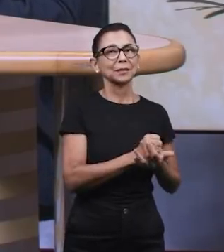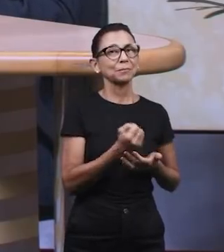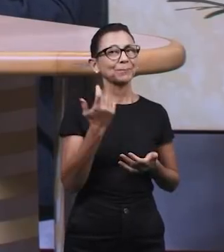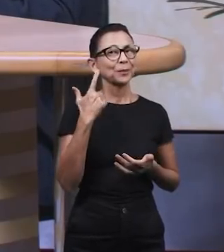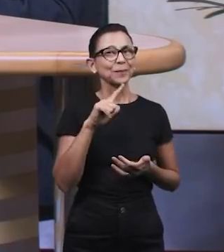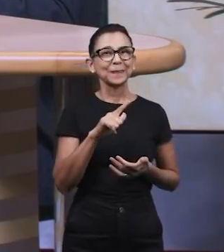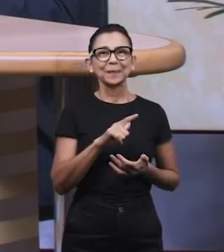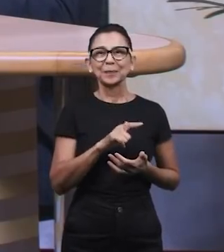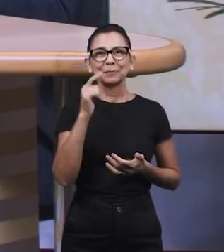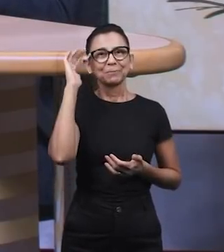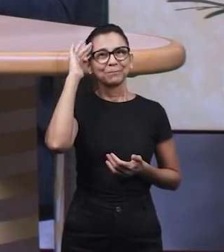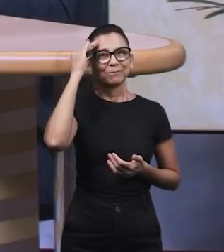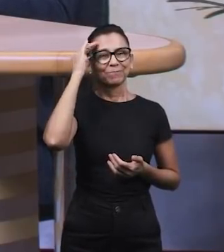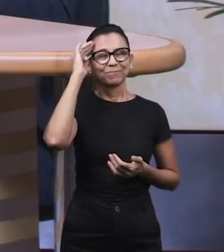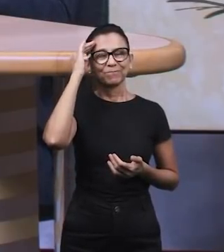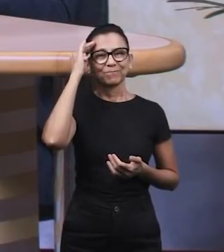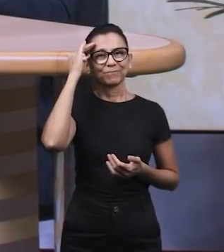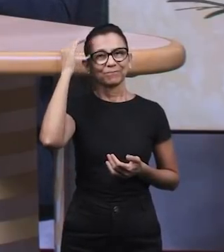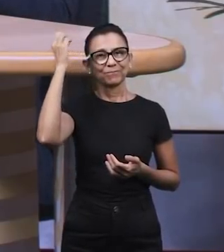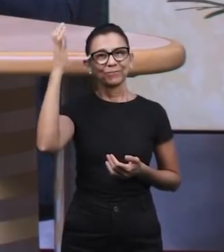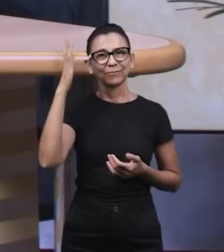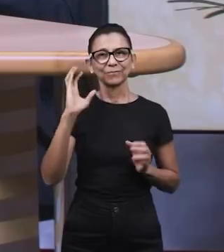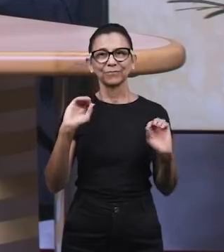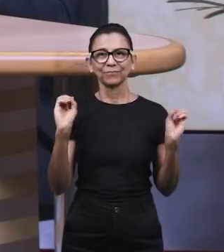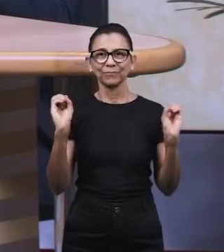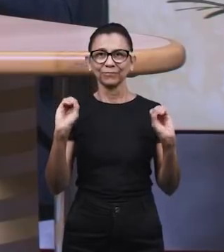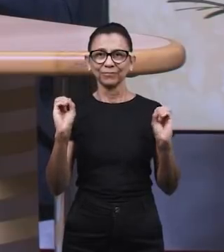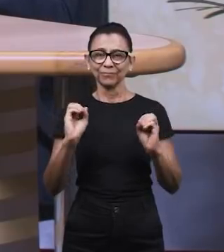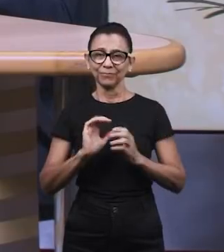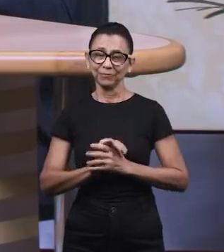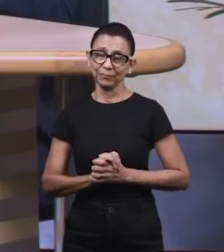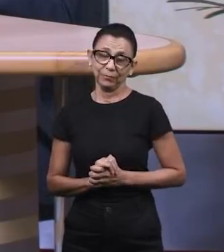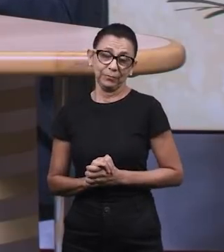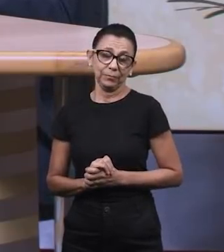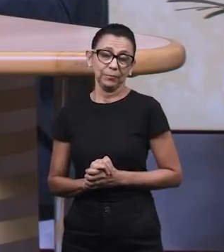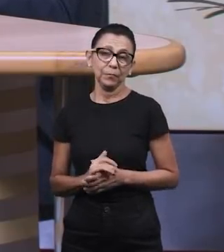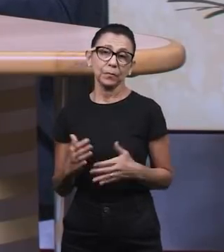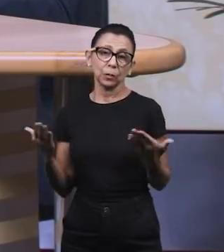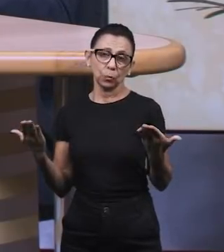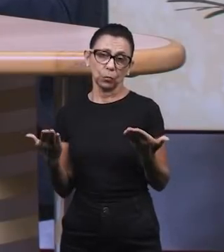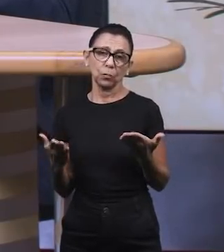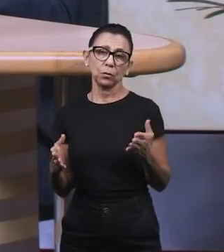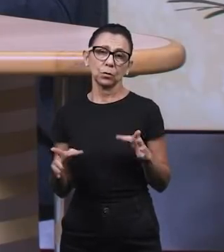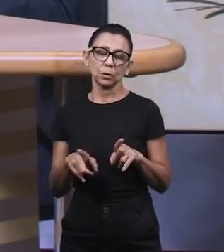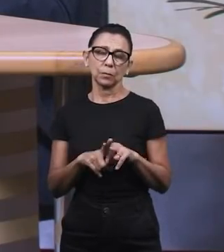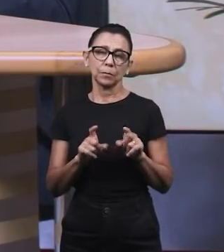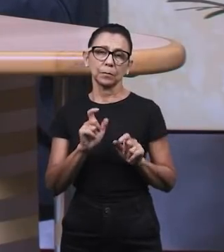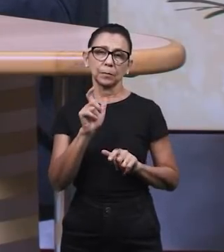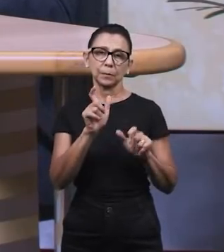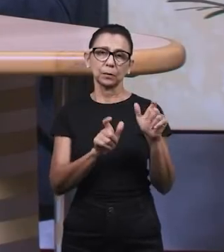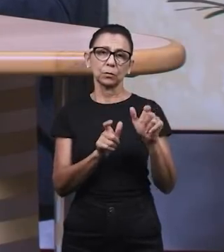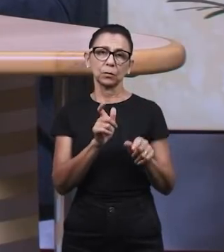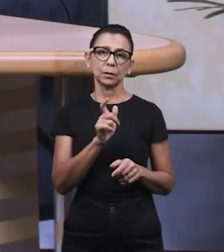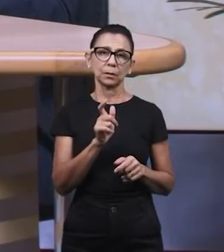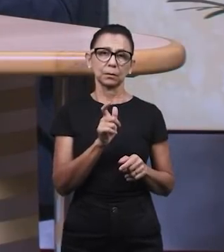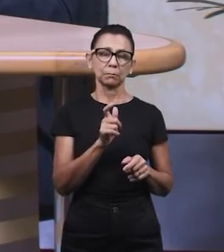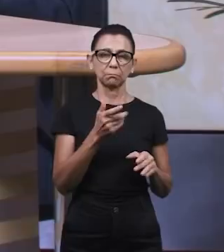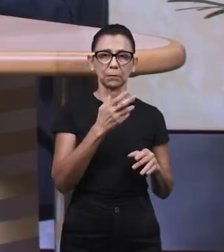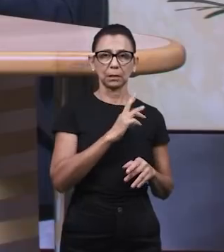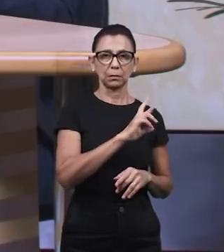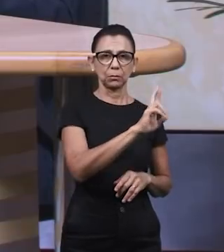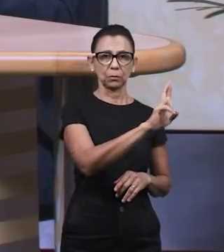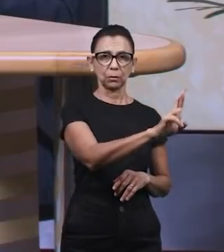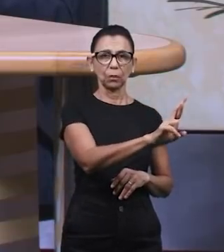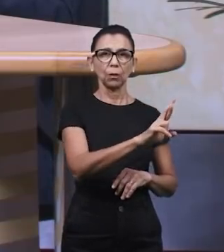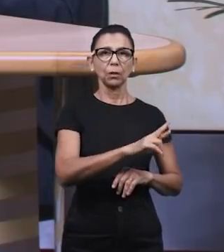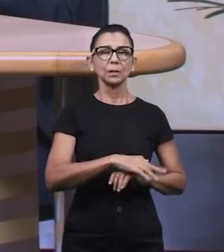conseguiam ver isso. Como também muitas pessoas ainda hoje, pessoas religiosas até, eles vão ao